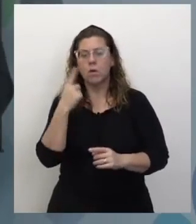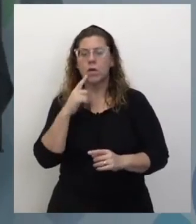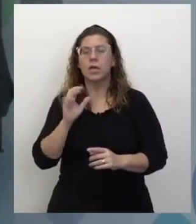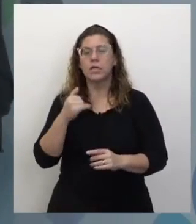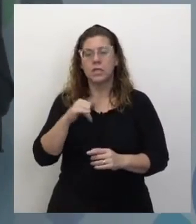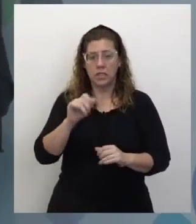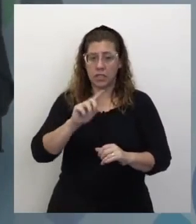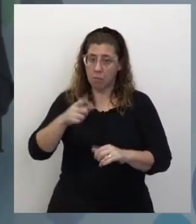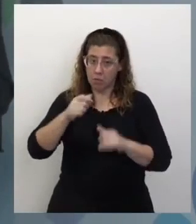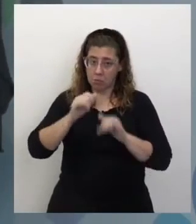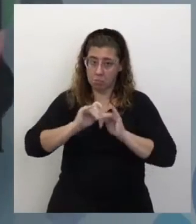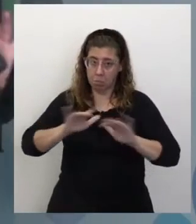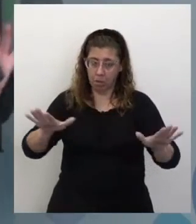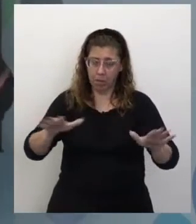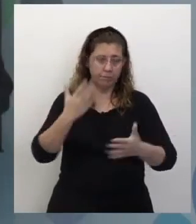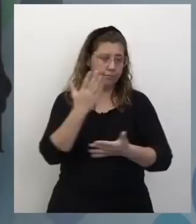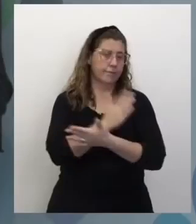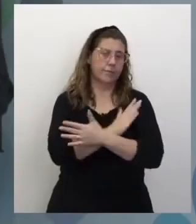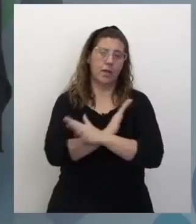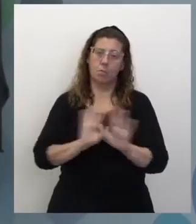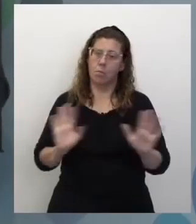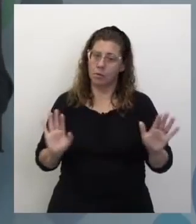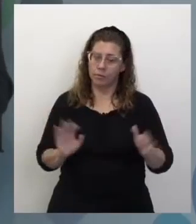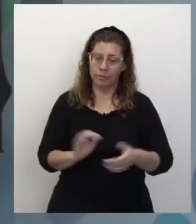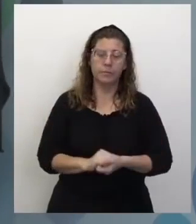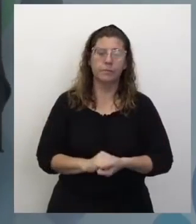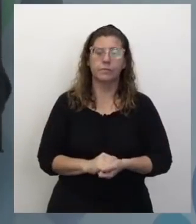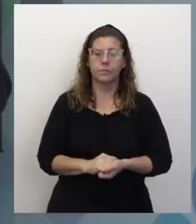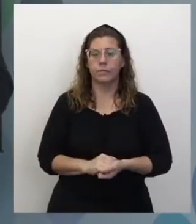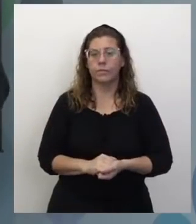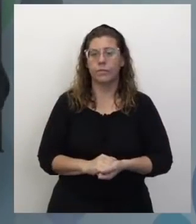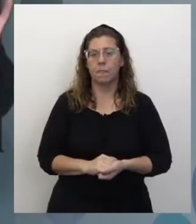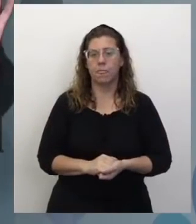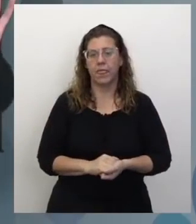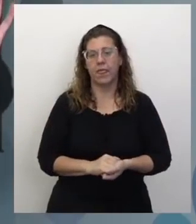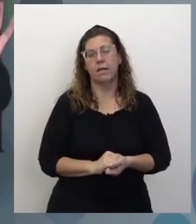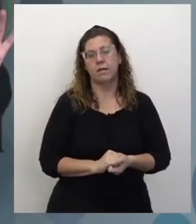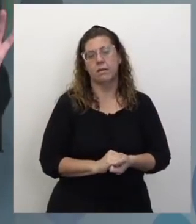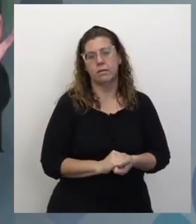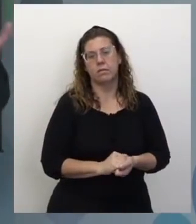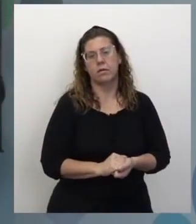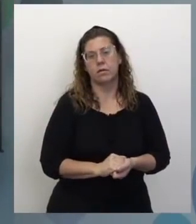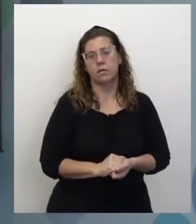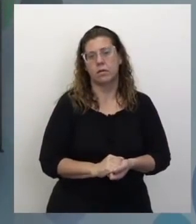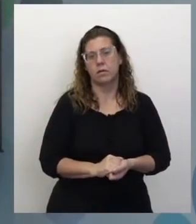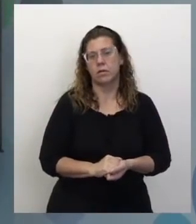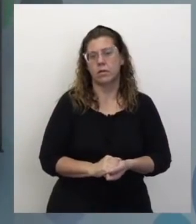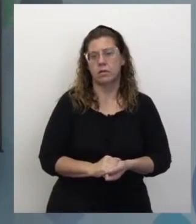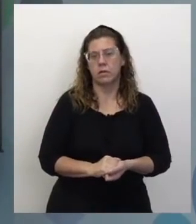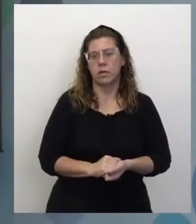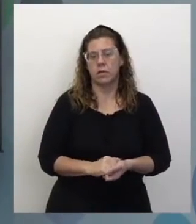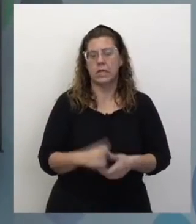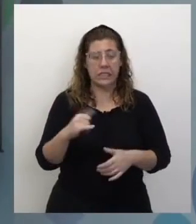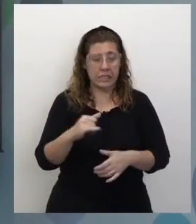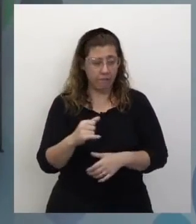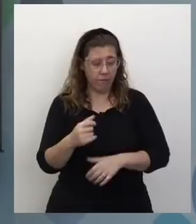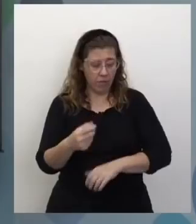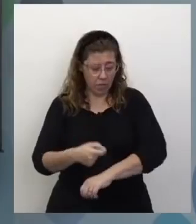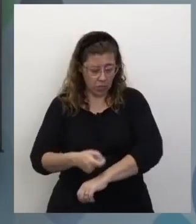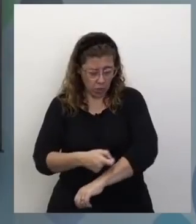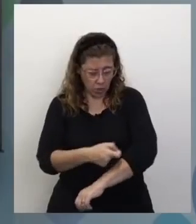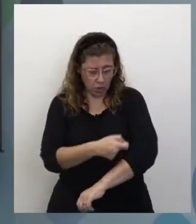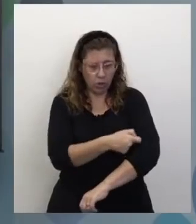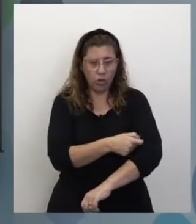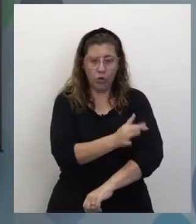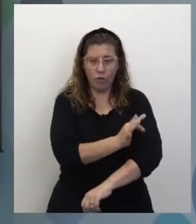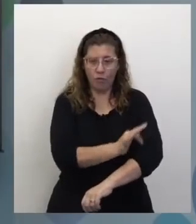de publicado, é para sempre. Uma coisa que você fala, né? Às vezes você fala assim, eu sempre falo assim, não, gente, não façam tatuagem, que você fazer tatuagem com frase, e se você se